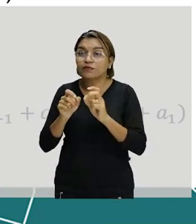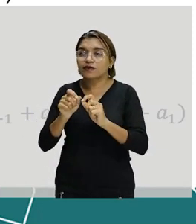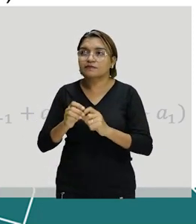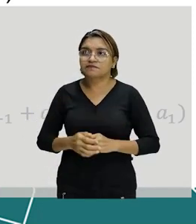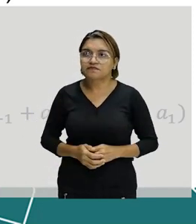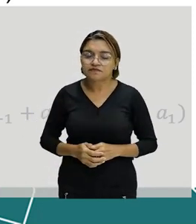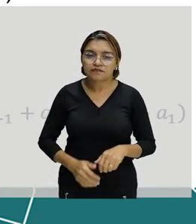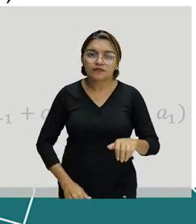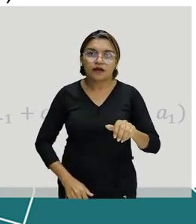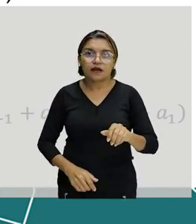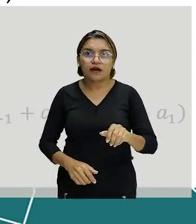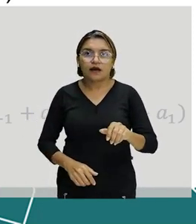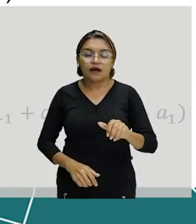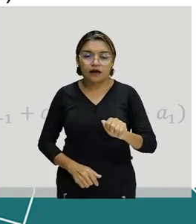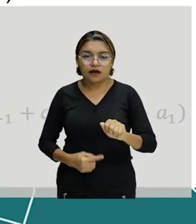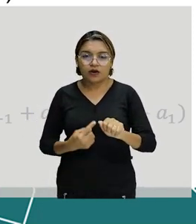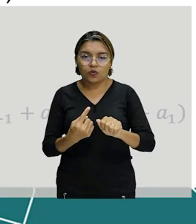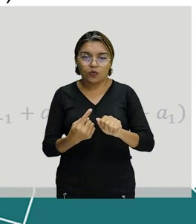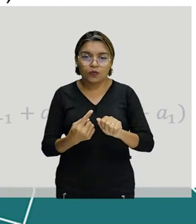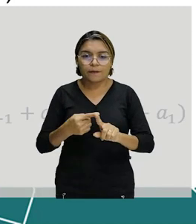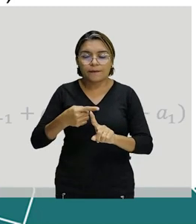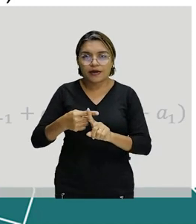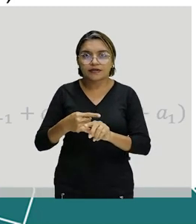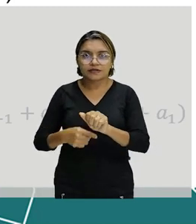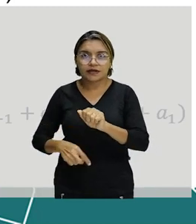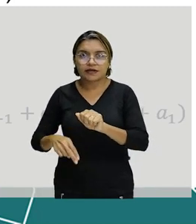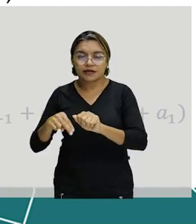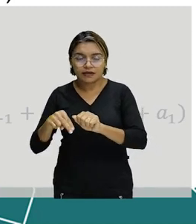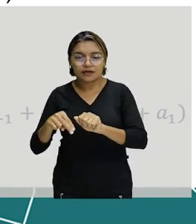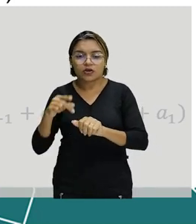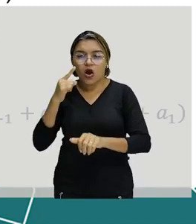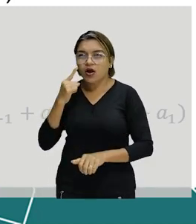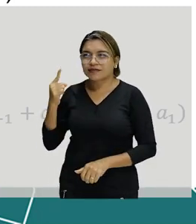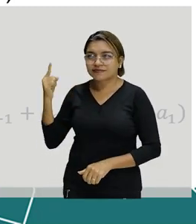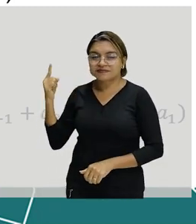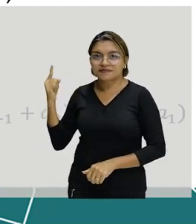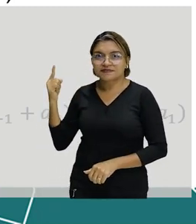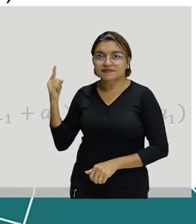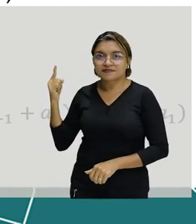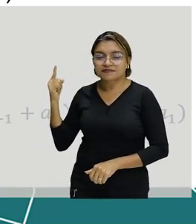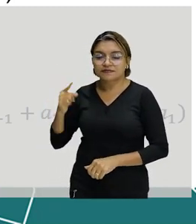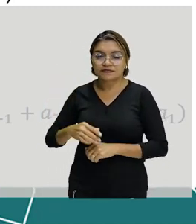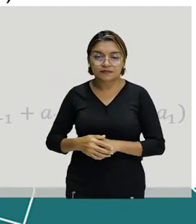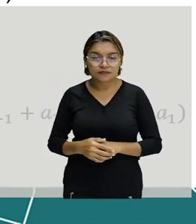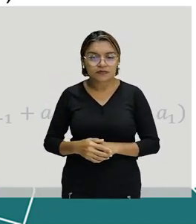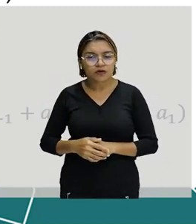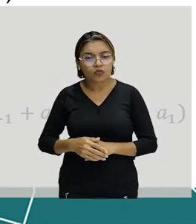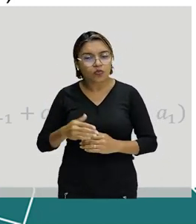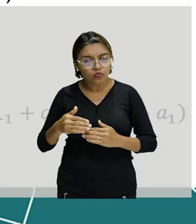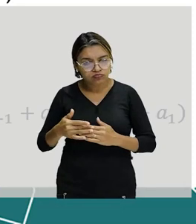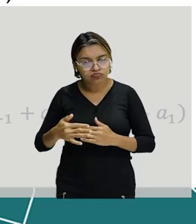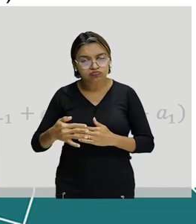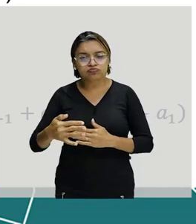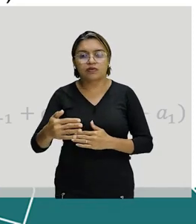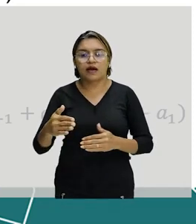A1 + an A2 + an - 1 A3 + an - 2 e assim sucessivamente até